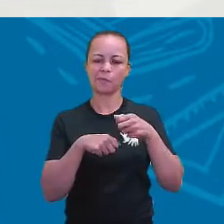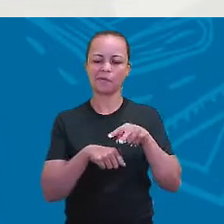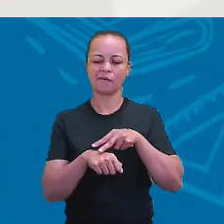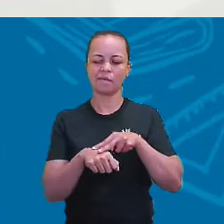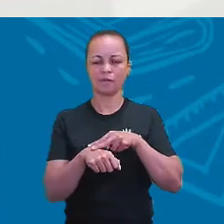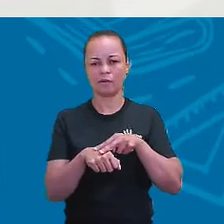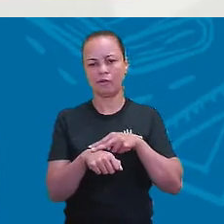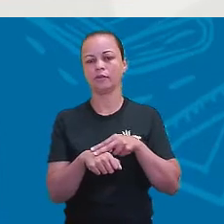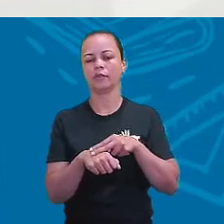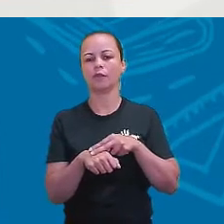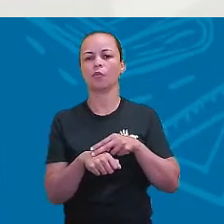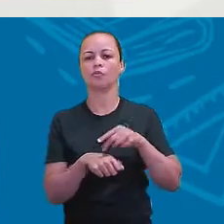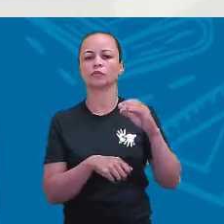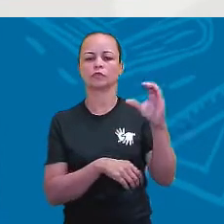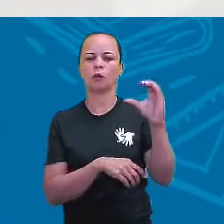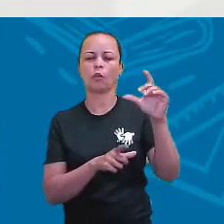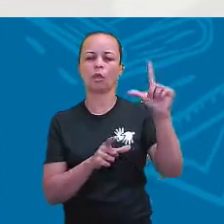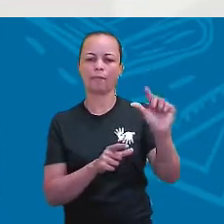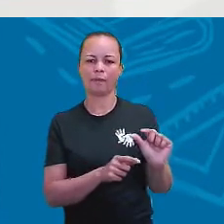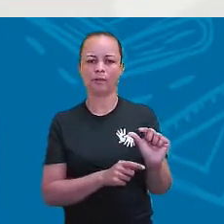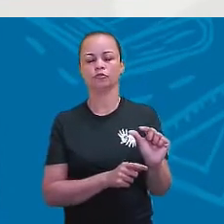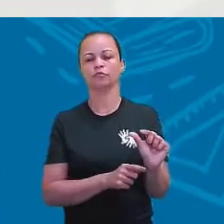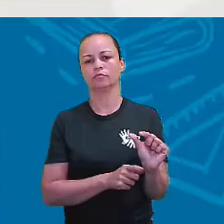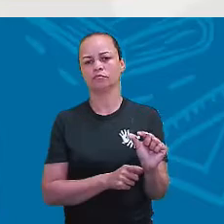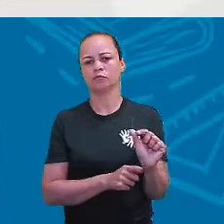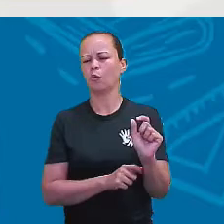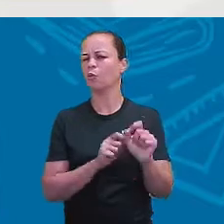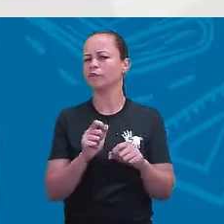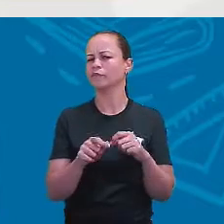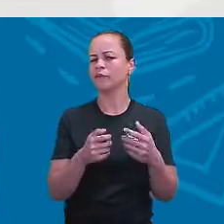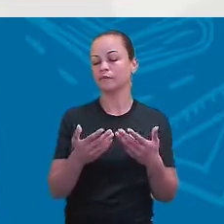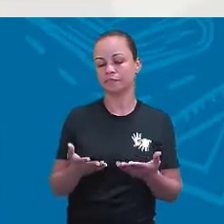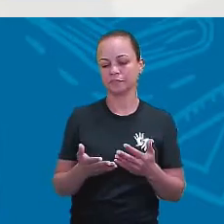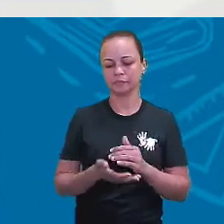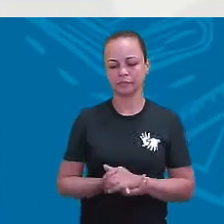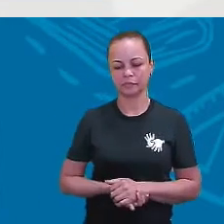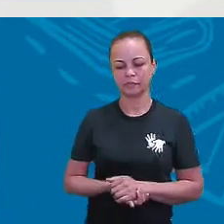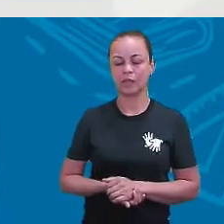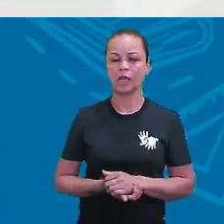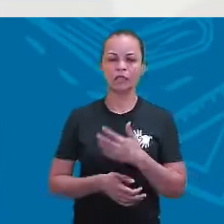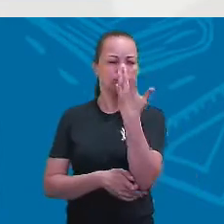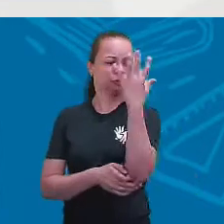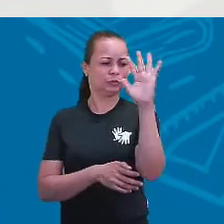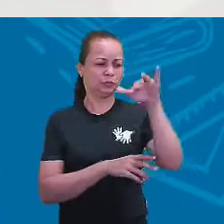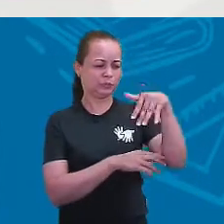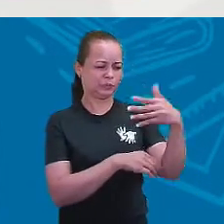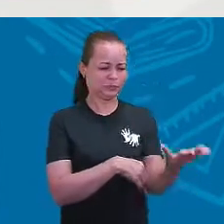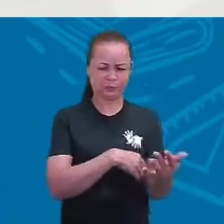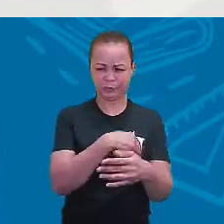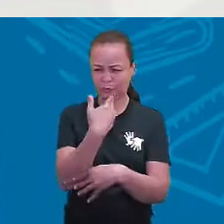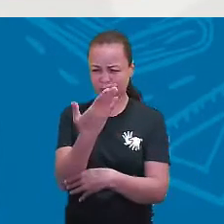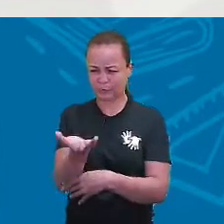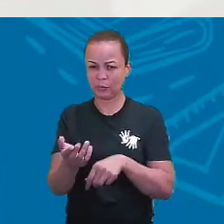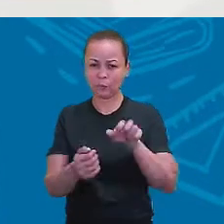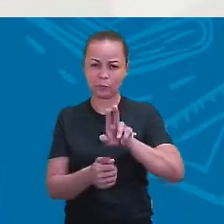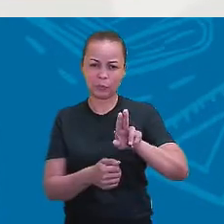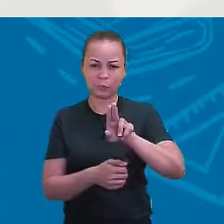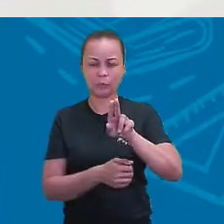economia com menos carbono. Uma economia com menos carbono tem a ver com isso, com menos desmatamento, menos uso de combustível